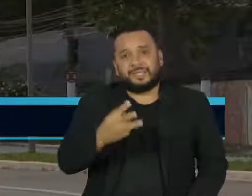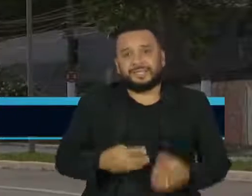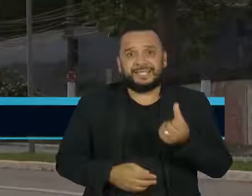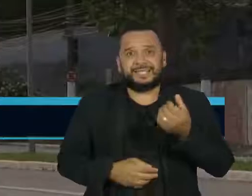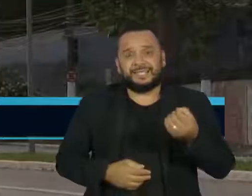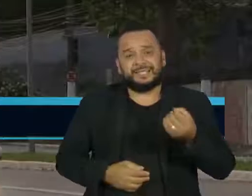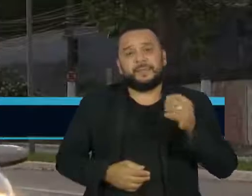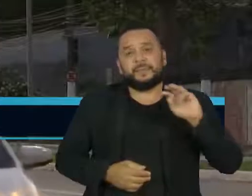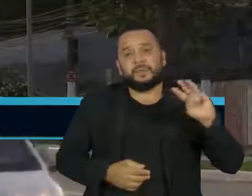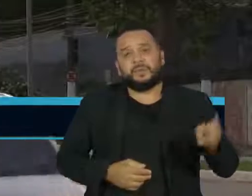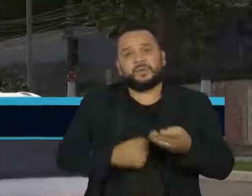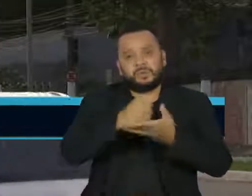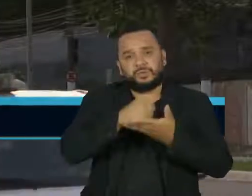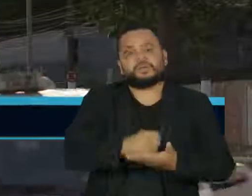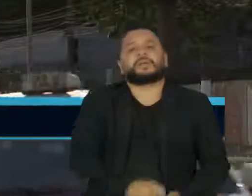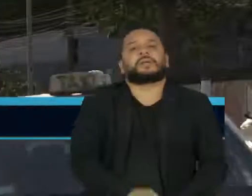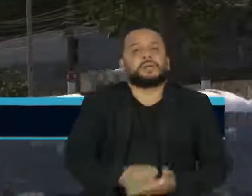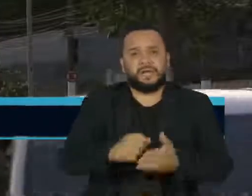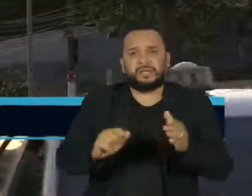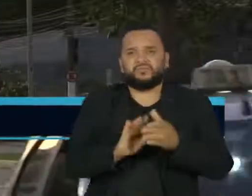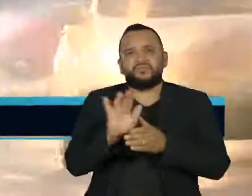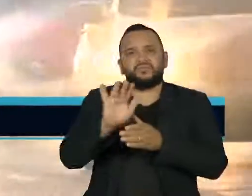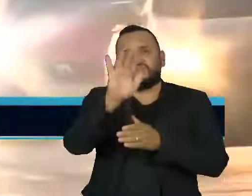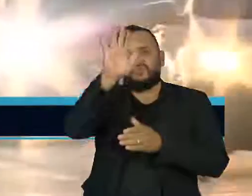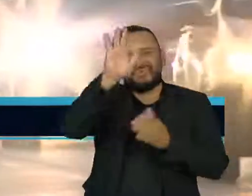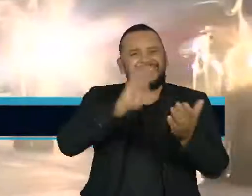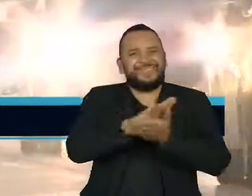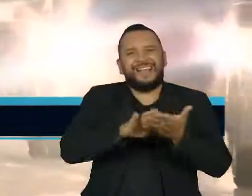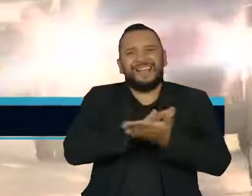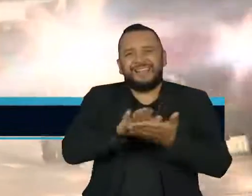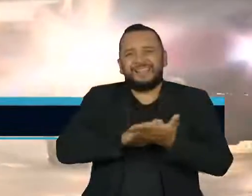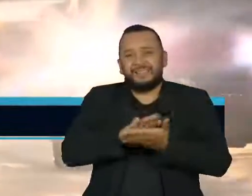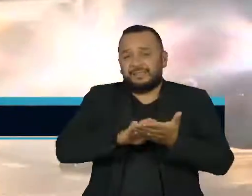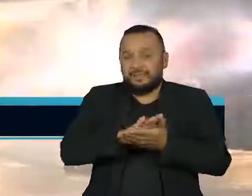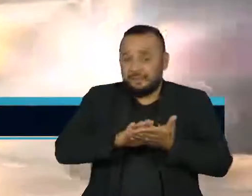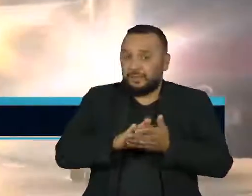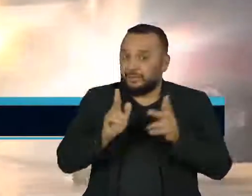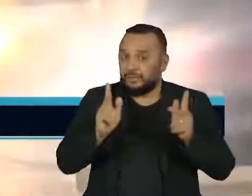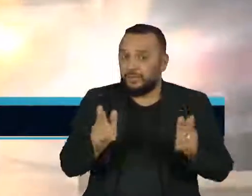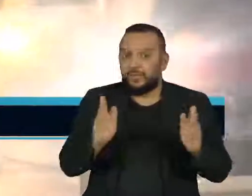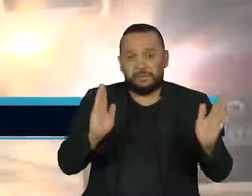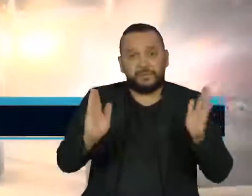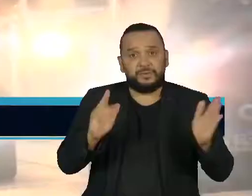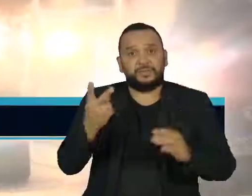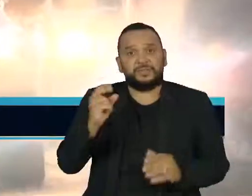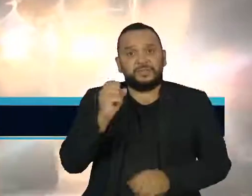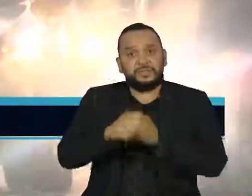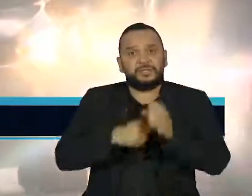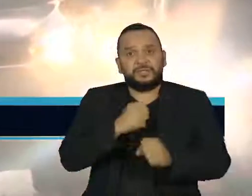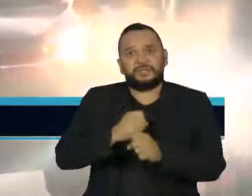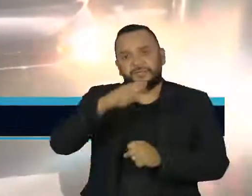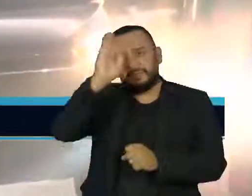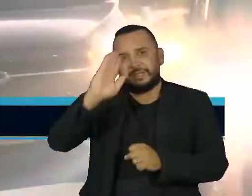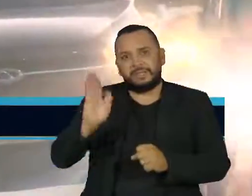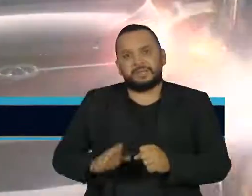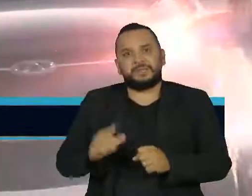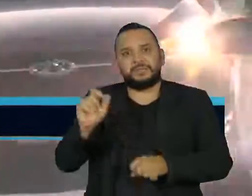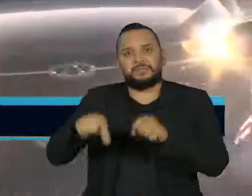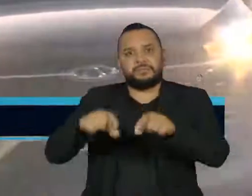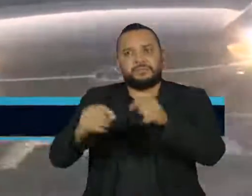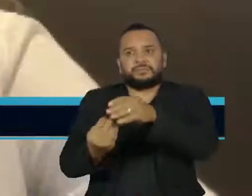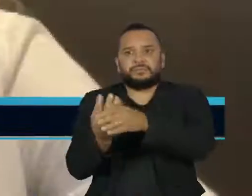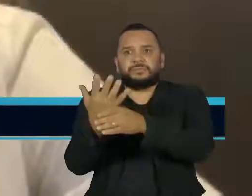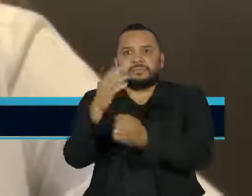CO2 deixaram de ser lançados na atmosfera. É como se em 20 anos o Brasil tivesse plantado 5 bilhões